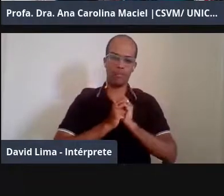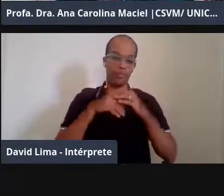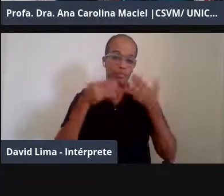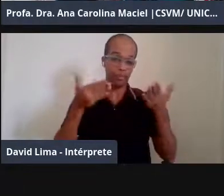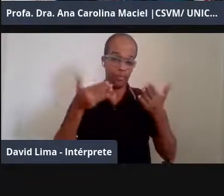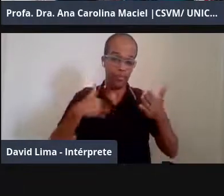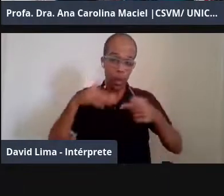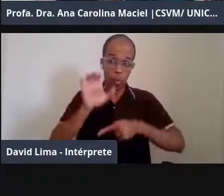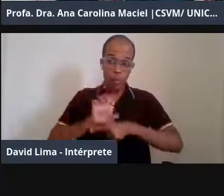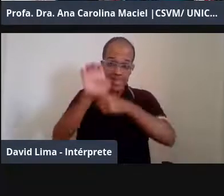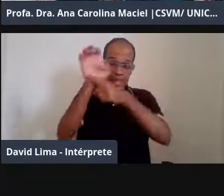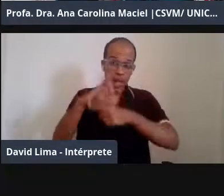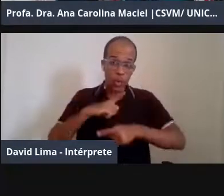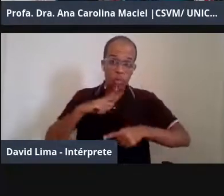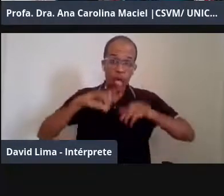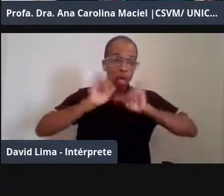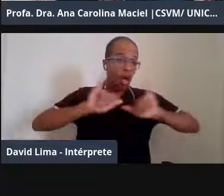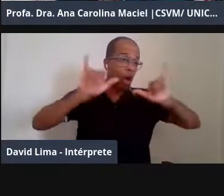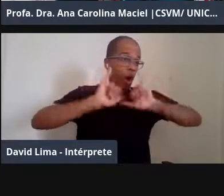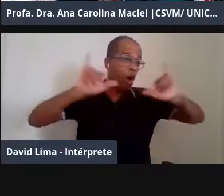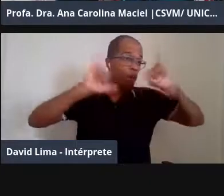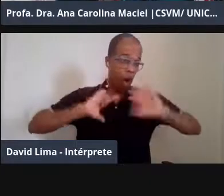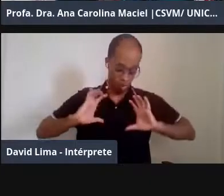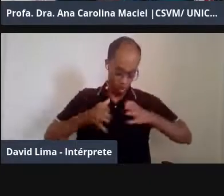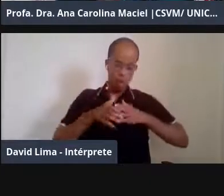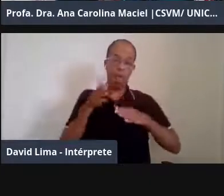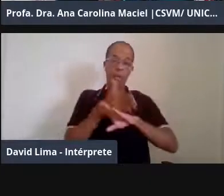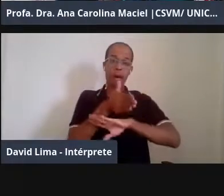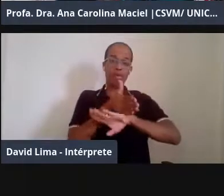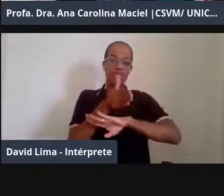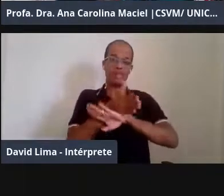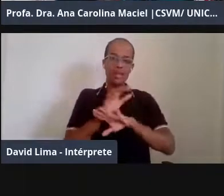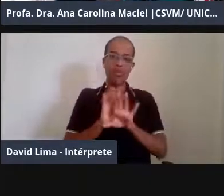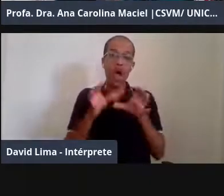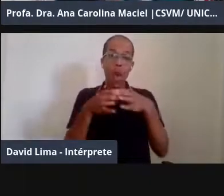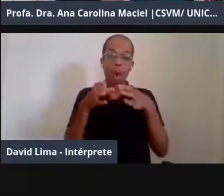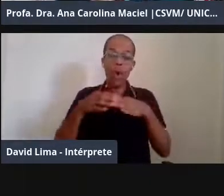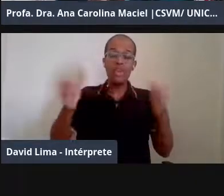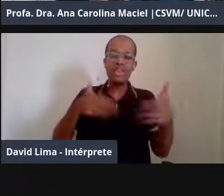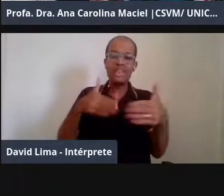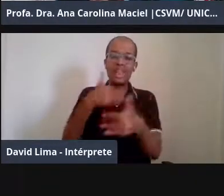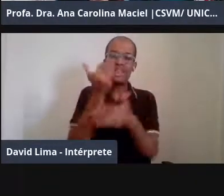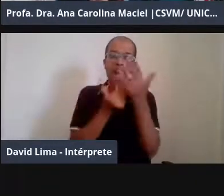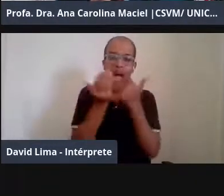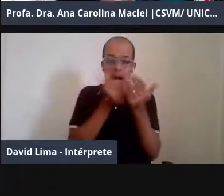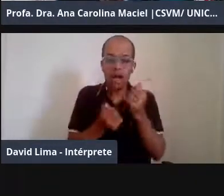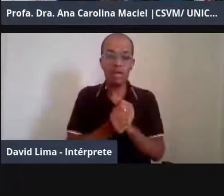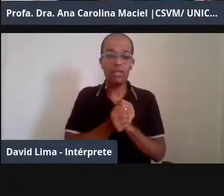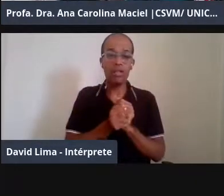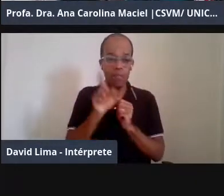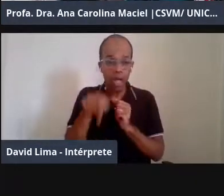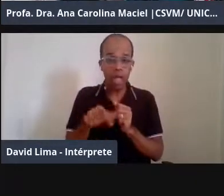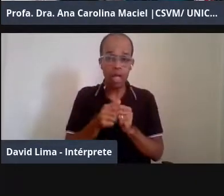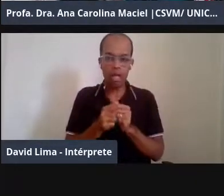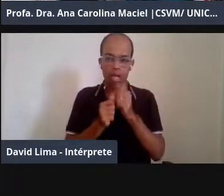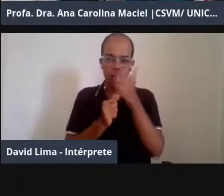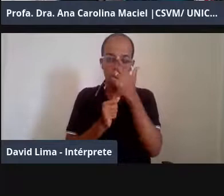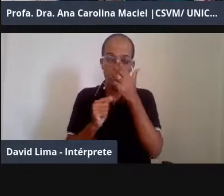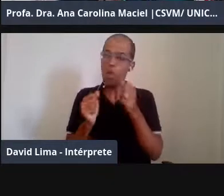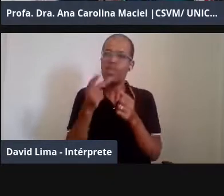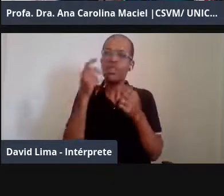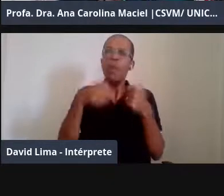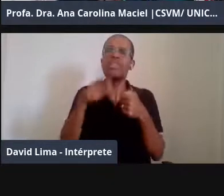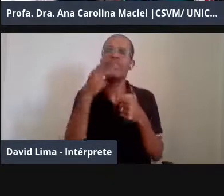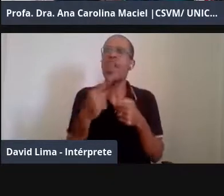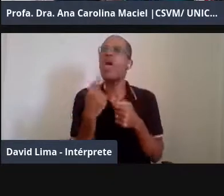tem campanhas, e meu gabinete participa. Campanha de cesta básica. E eu não preciso dizer se eu dei uma ou dei